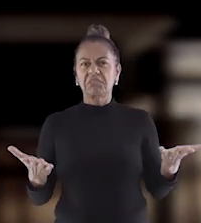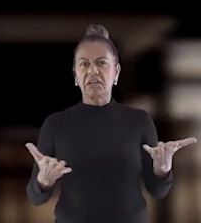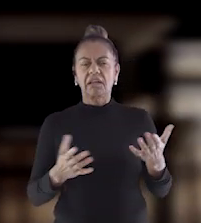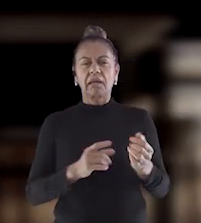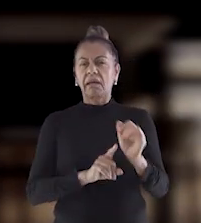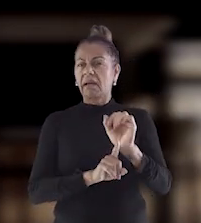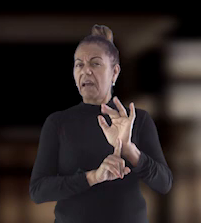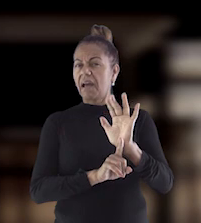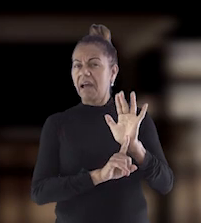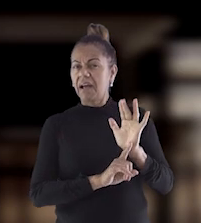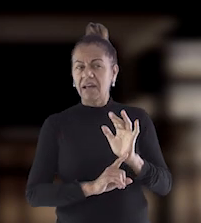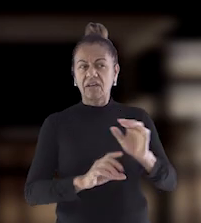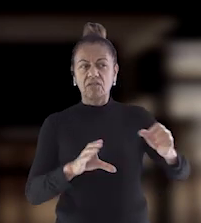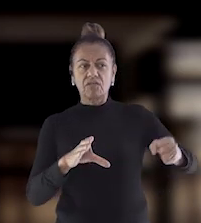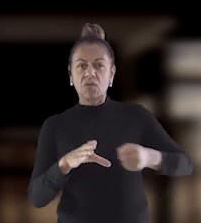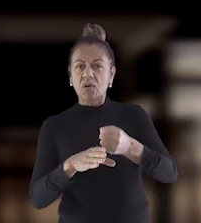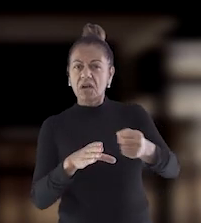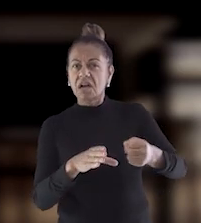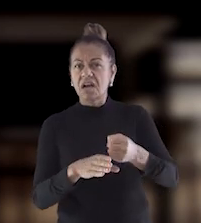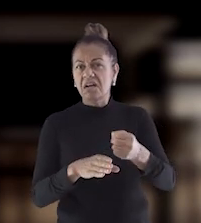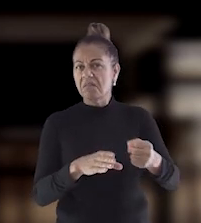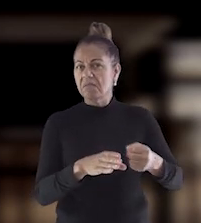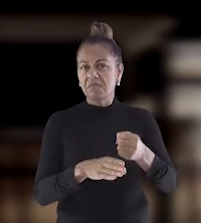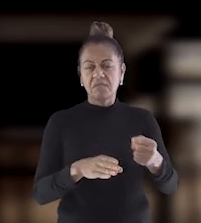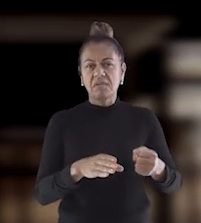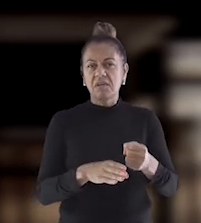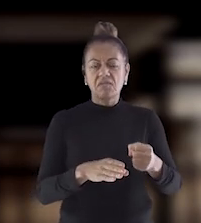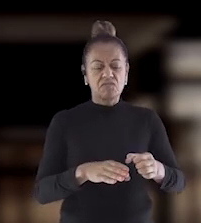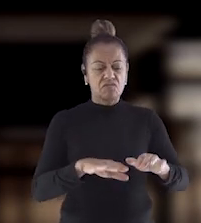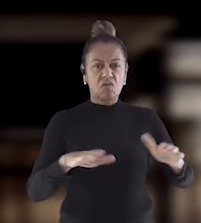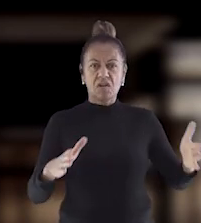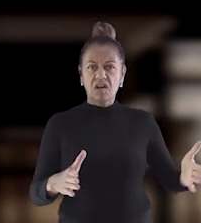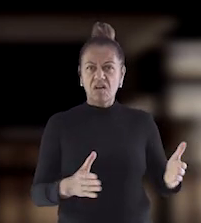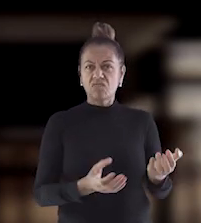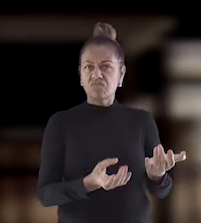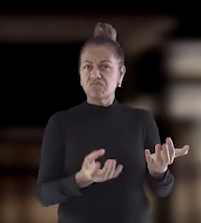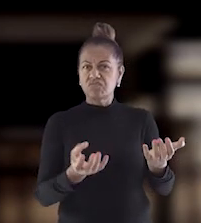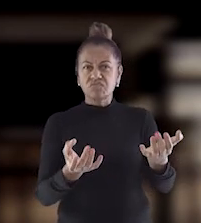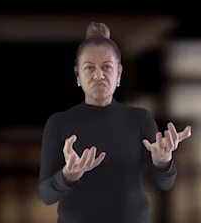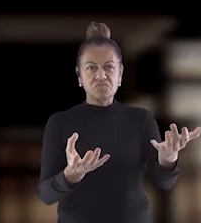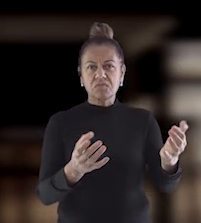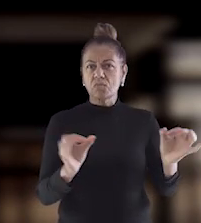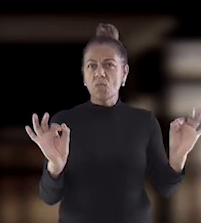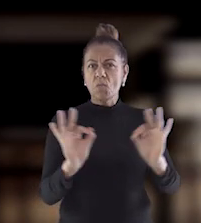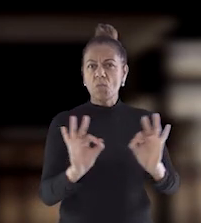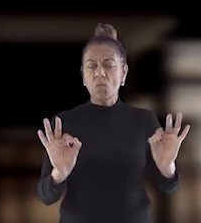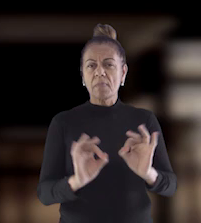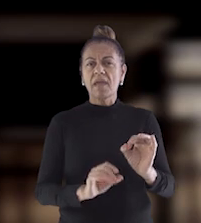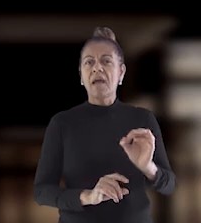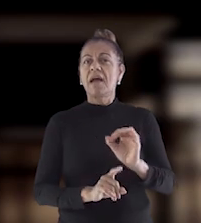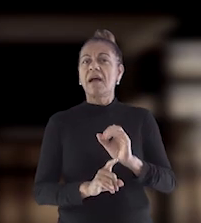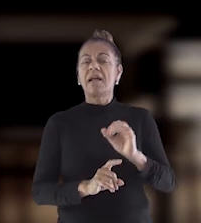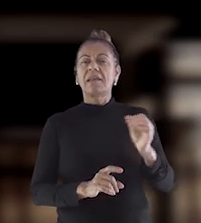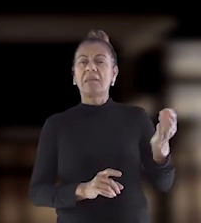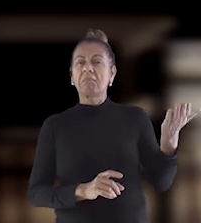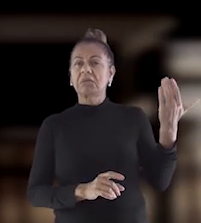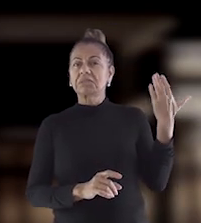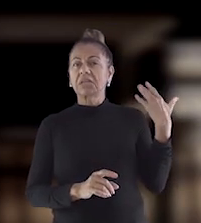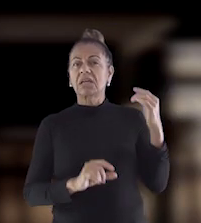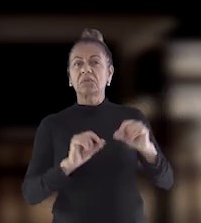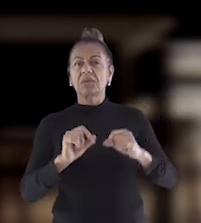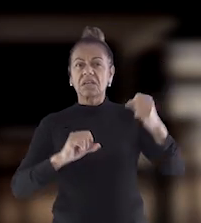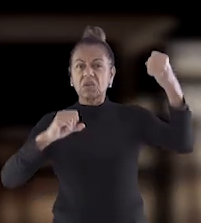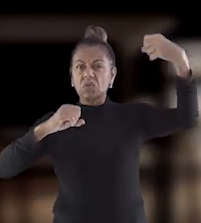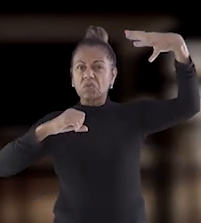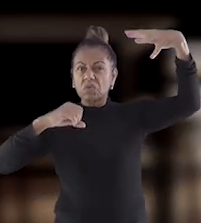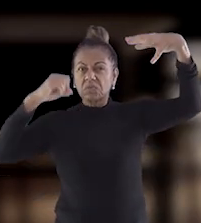eles pescavam, eles não tinham gás, as luzes deles eram lamparinas,